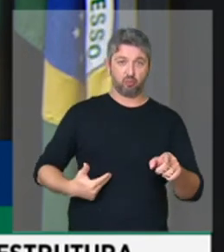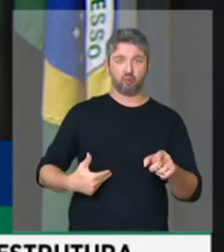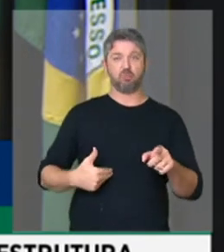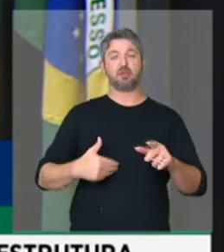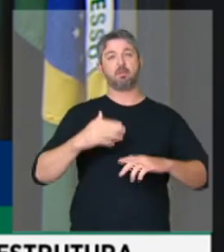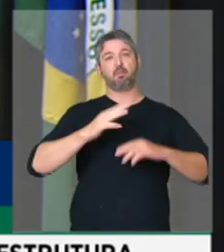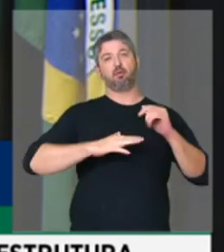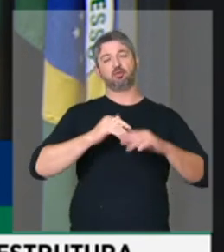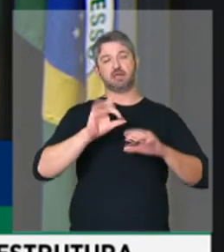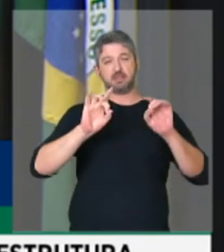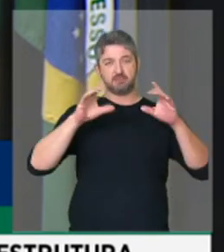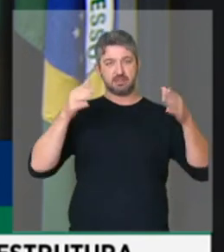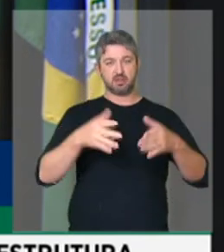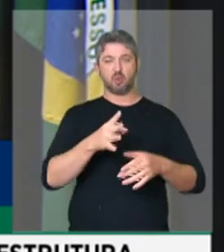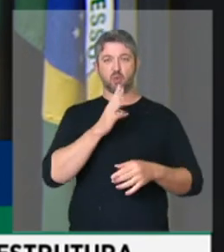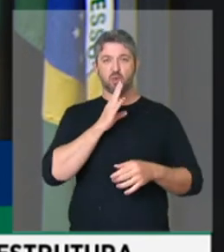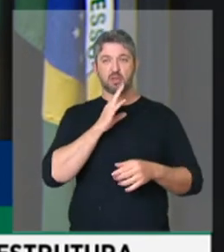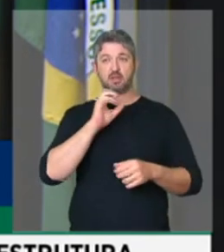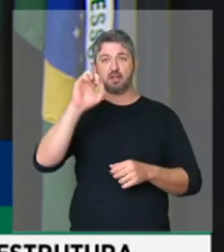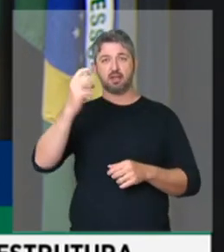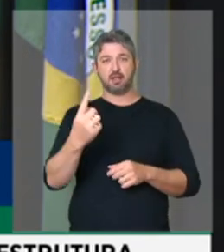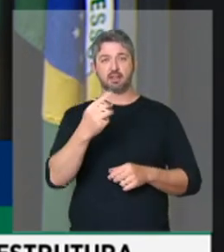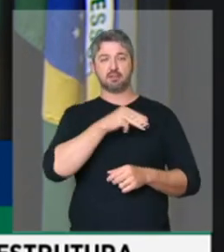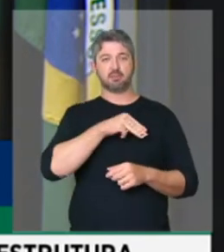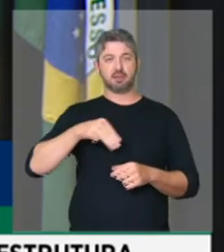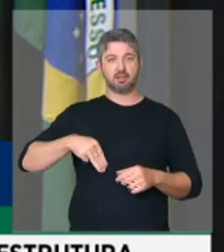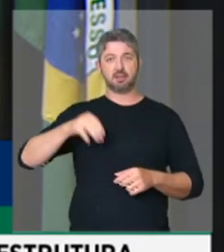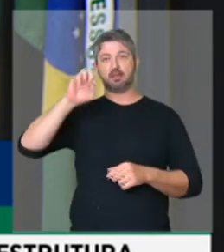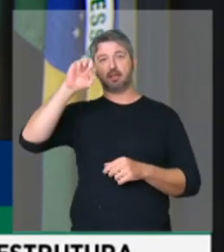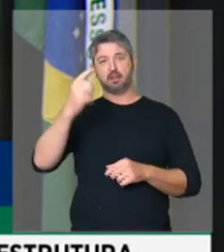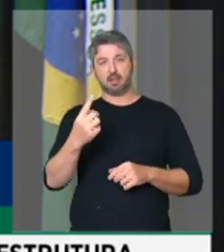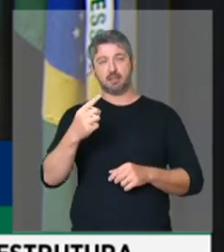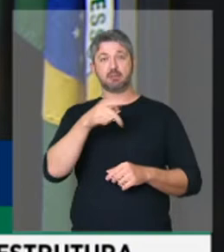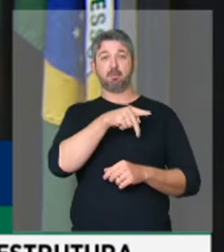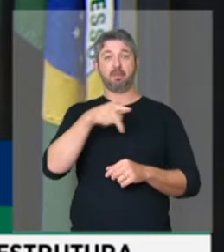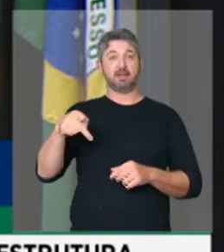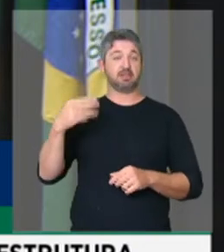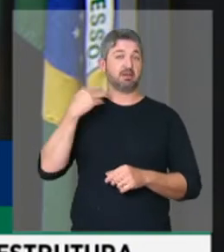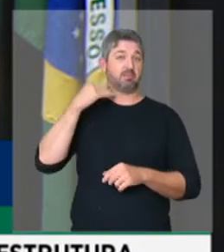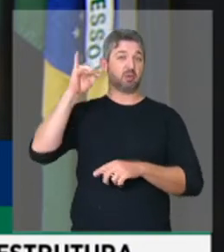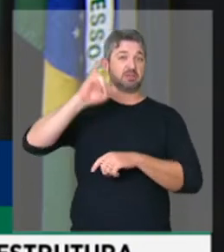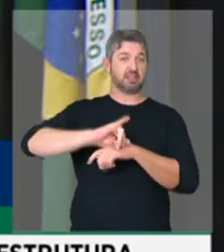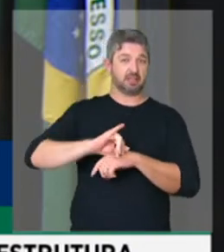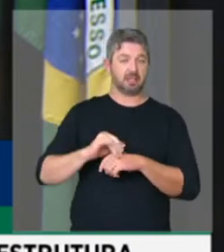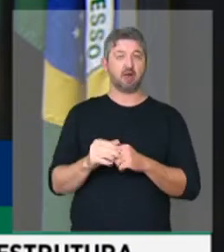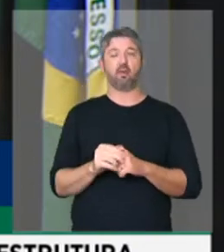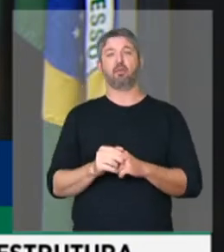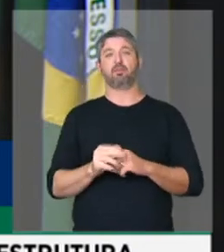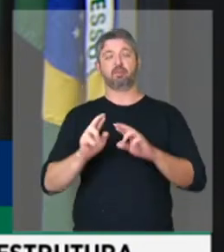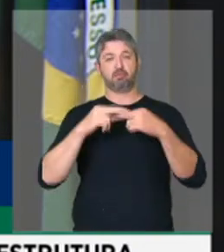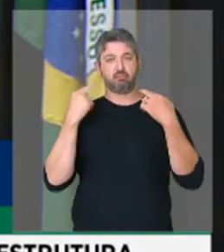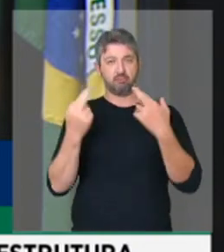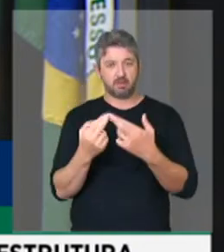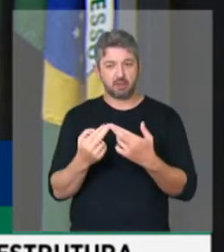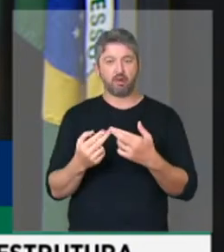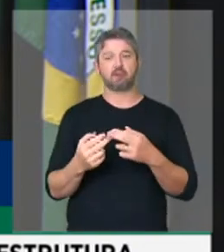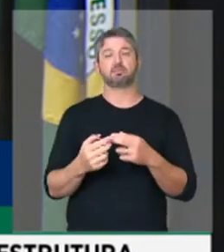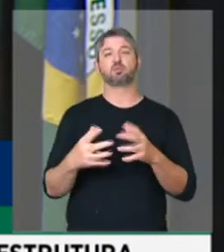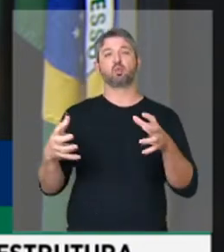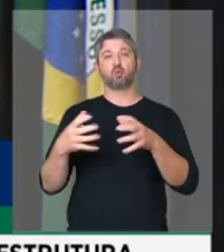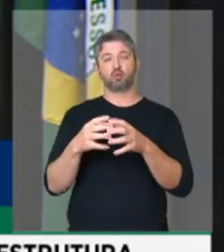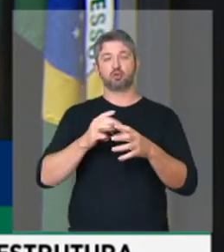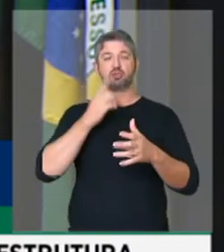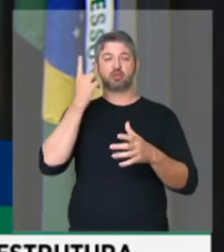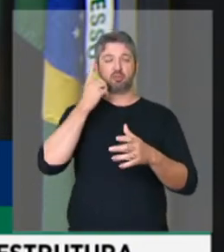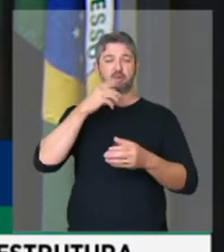especialistas. Visitamos ex-ministros e ex-presidentes do Banco Central. Participamos de reuniões da Frente